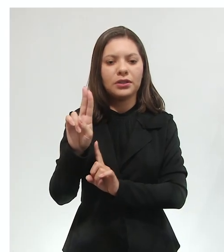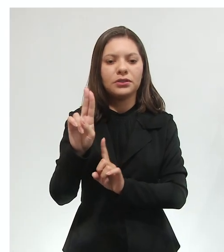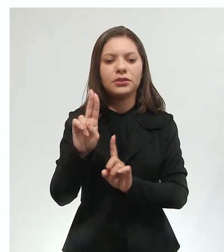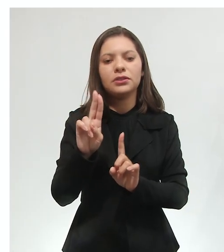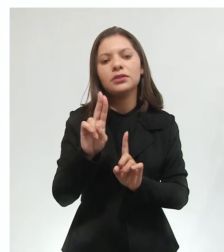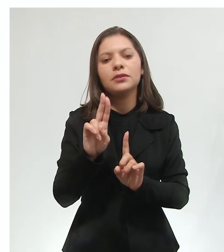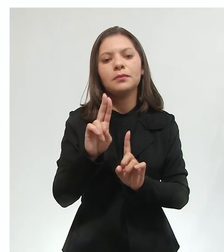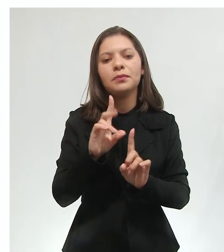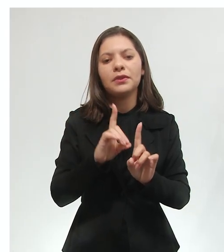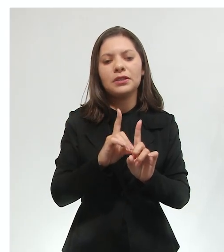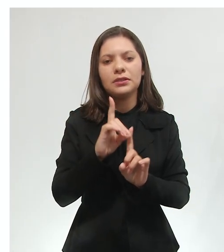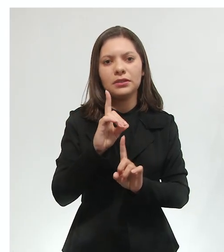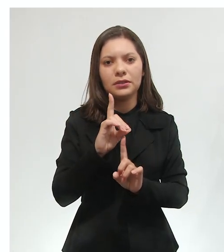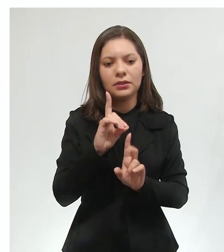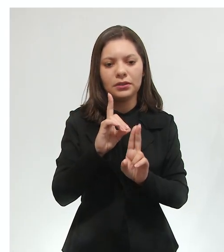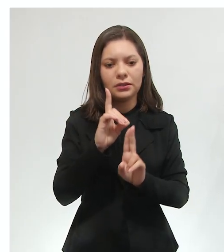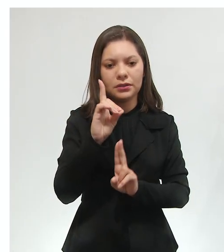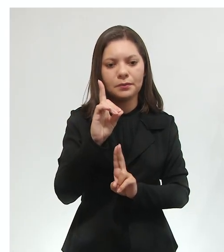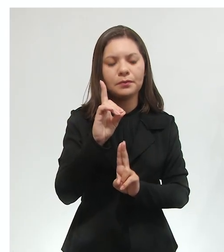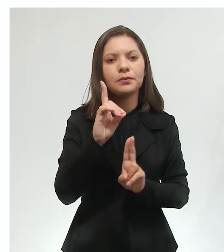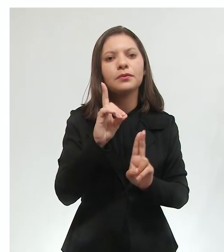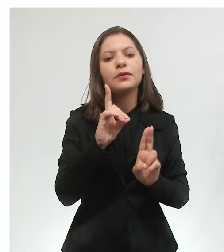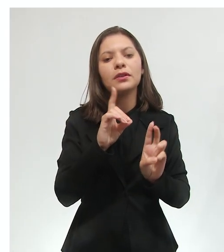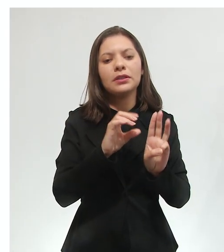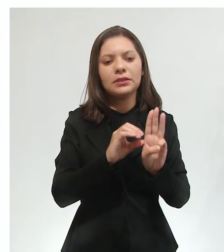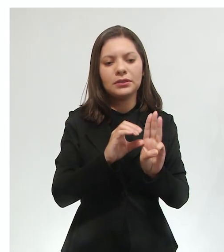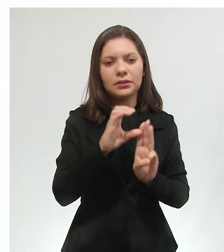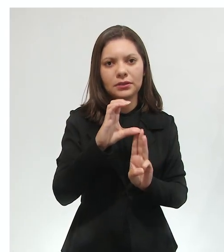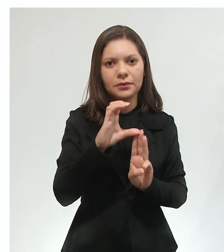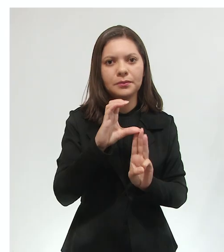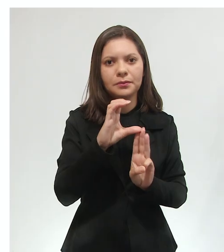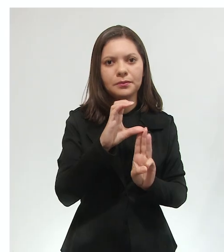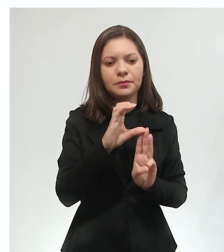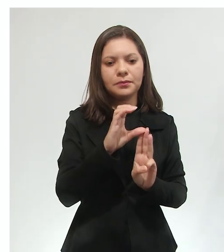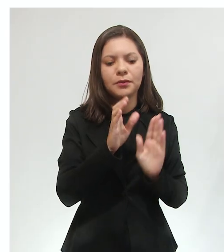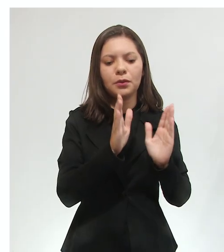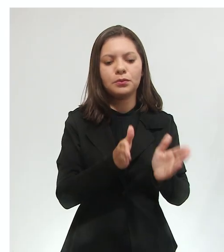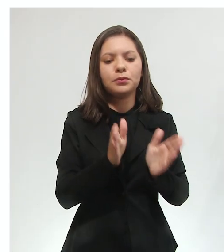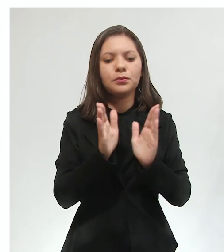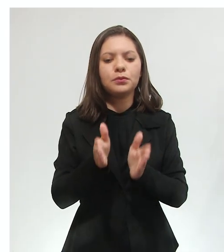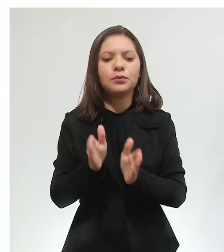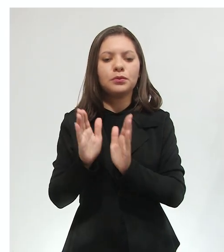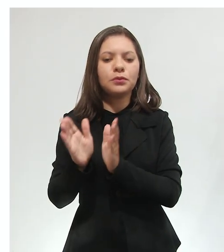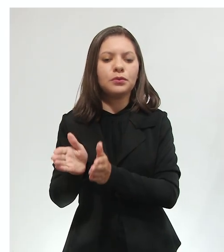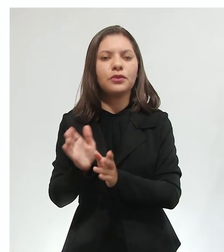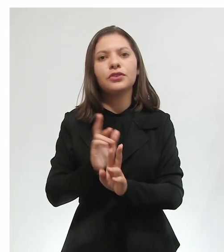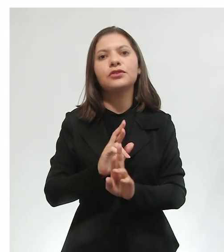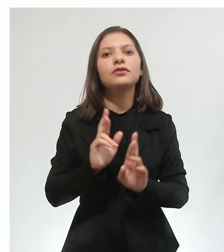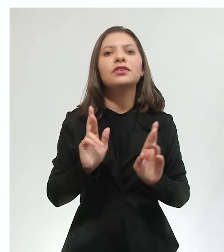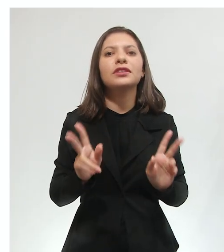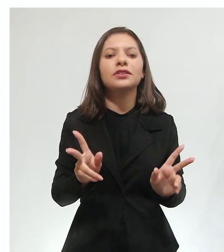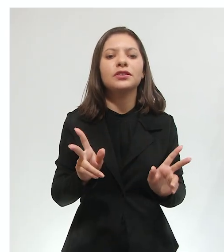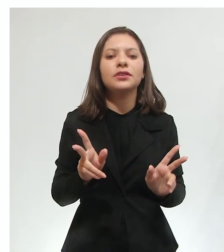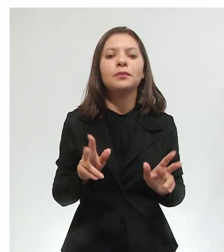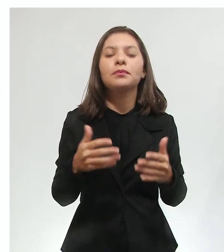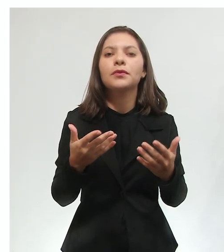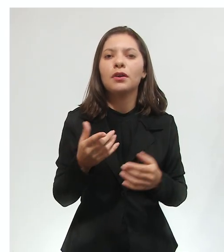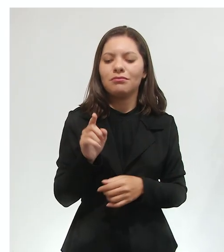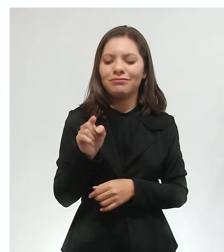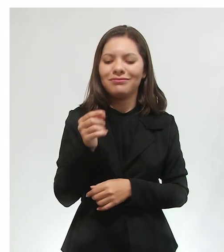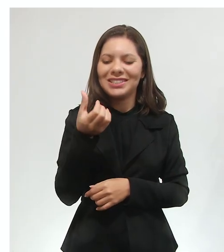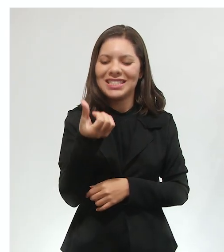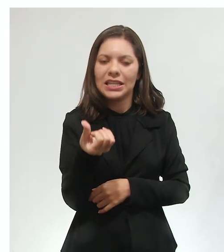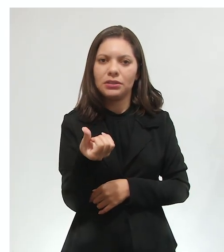dezenas e centenas. Quando eu digo 6 aqui, olha, nesse local, eu não estou